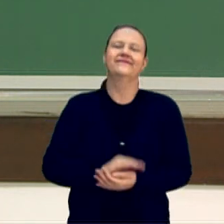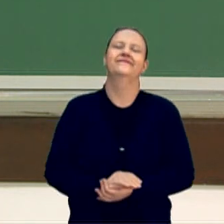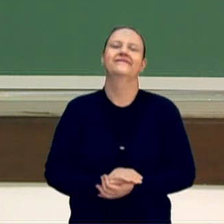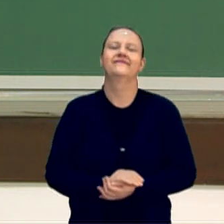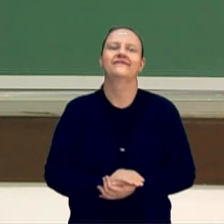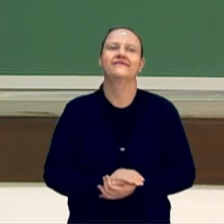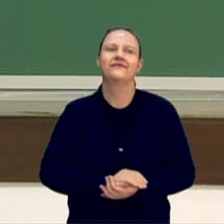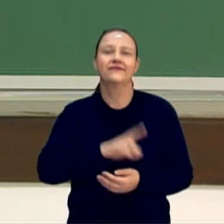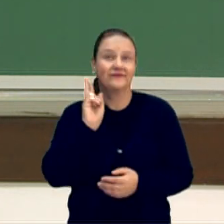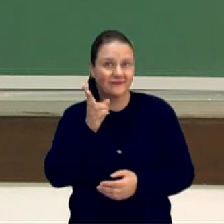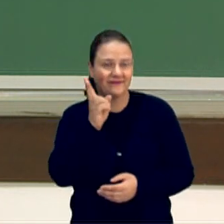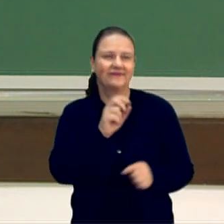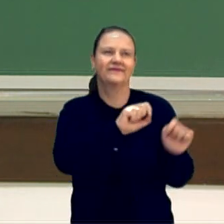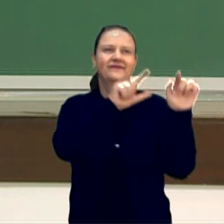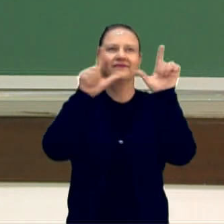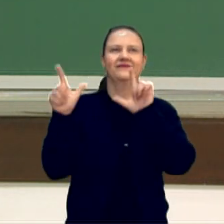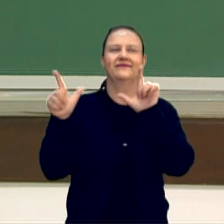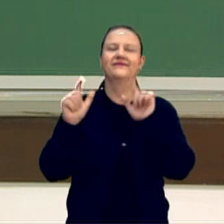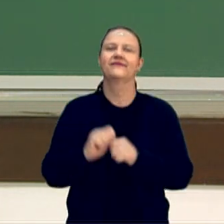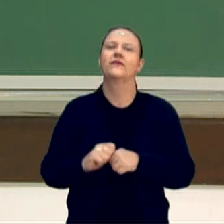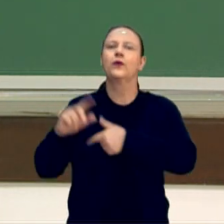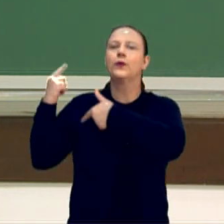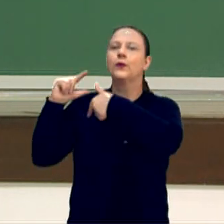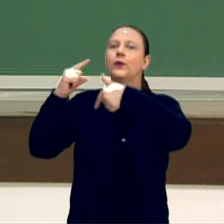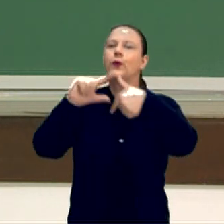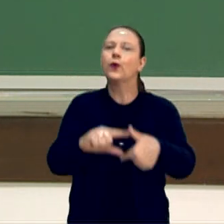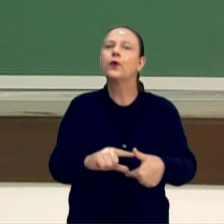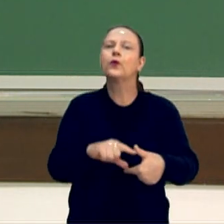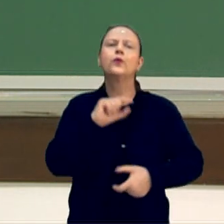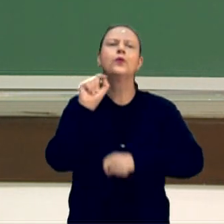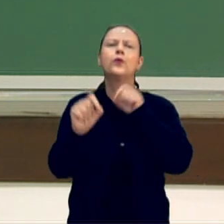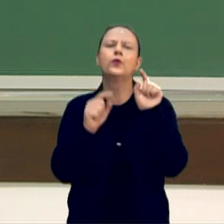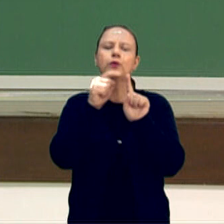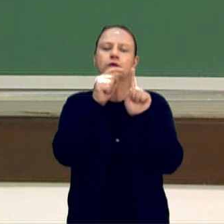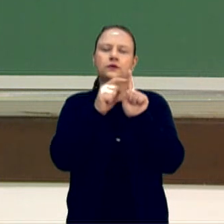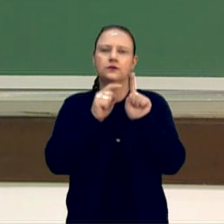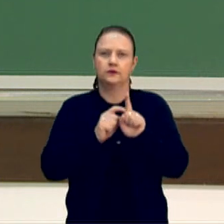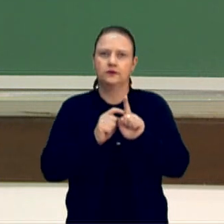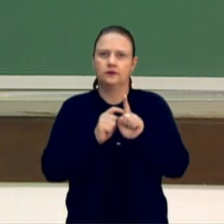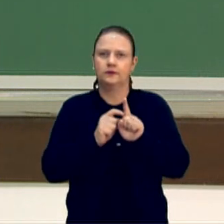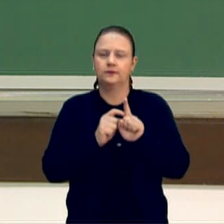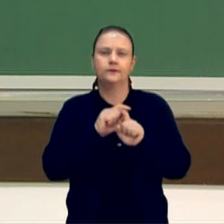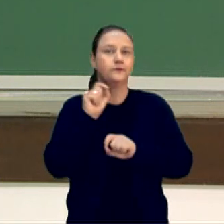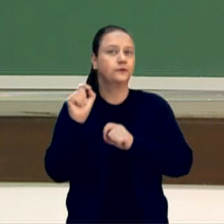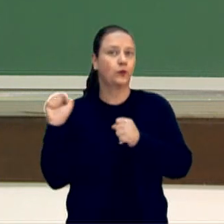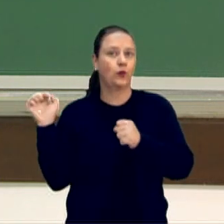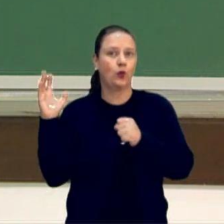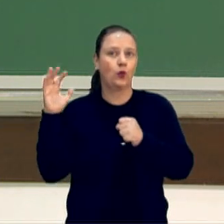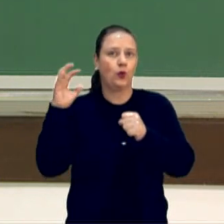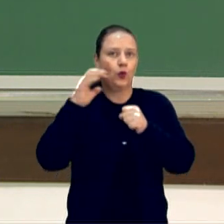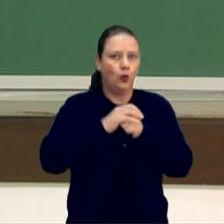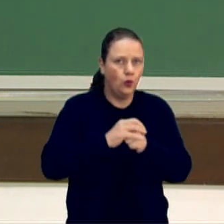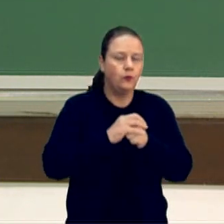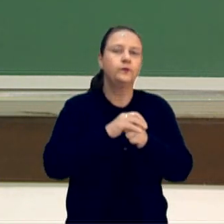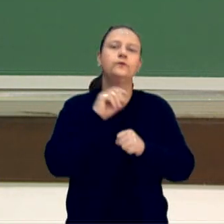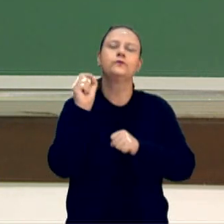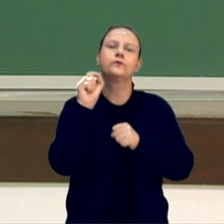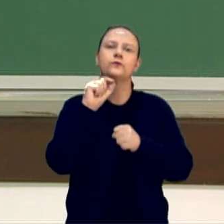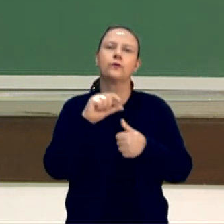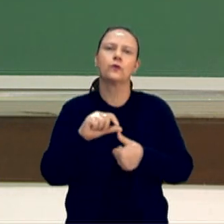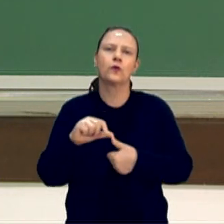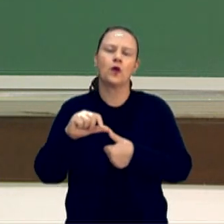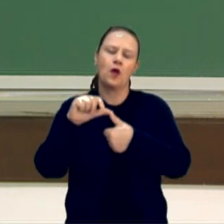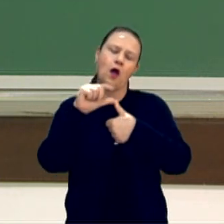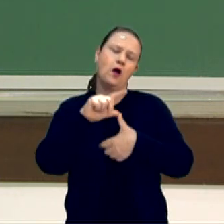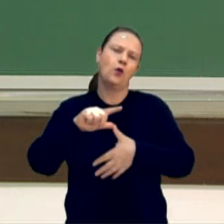vocês. Vamos para frente? Herança colonial e os tipos de colonização. Gente, a América